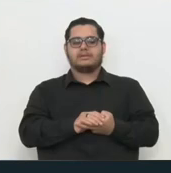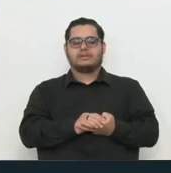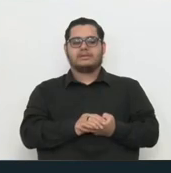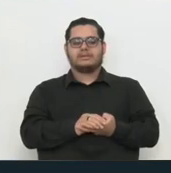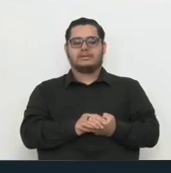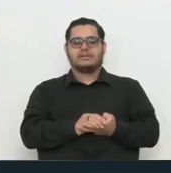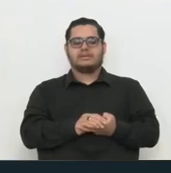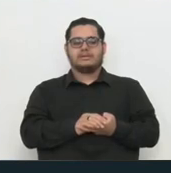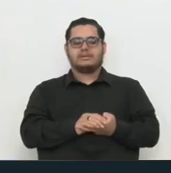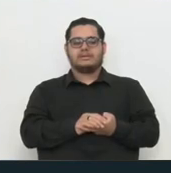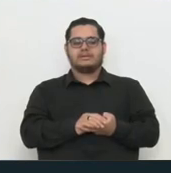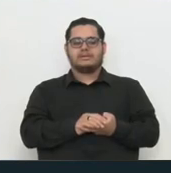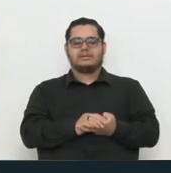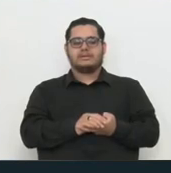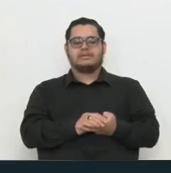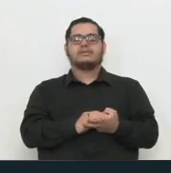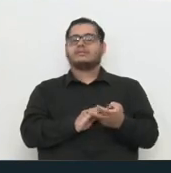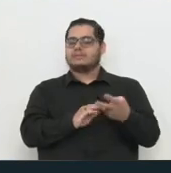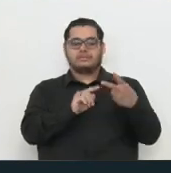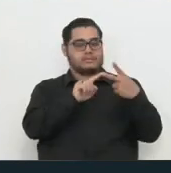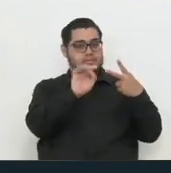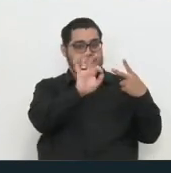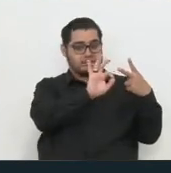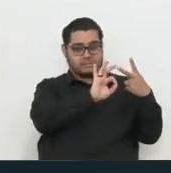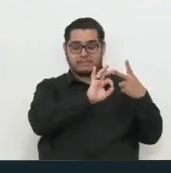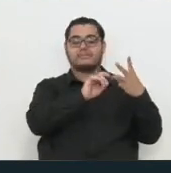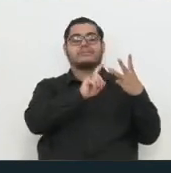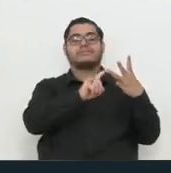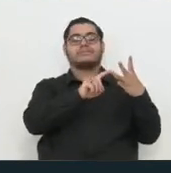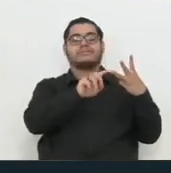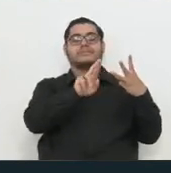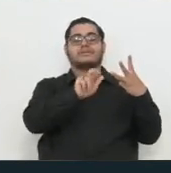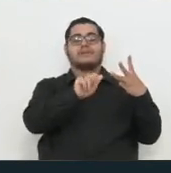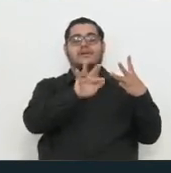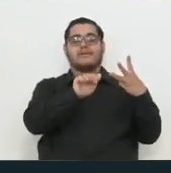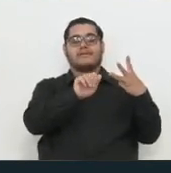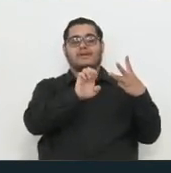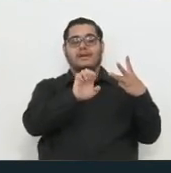com a palavra o senhor Rafael Ortega Rodrigues Gabriel